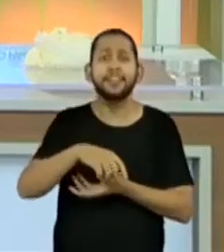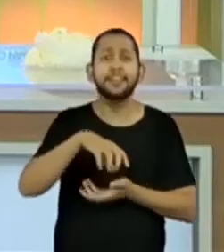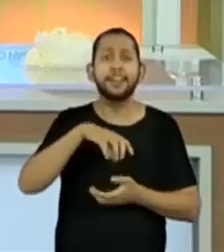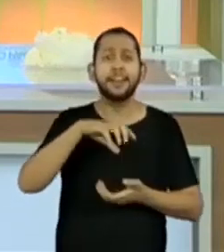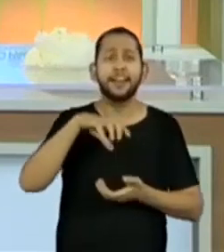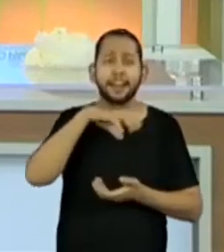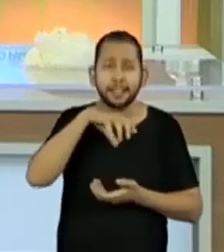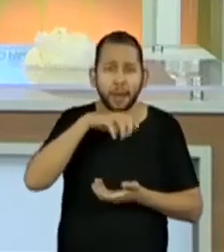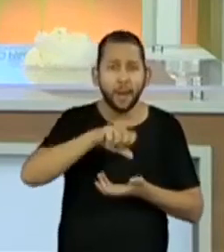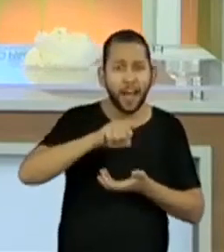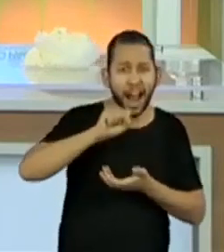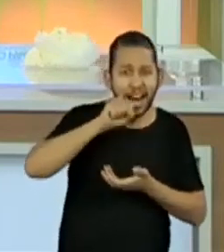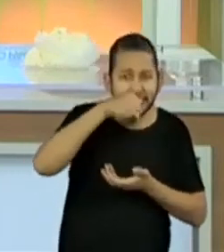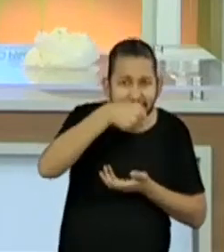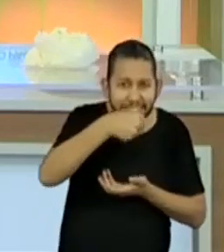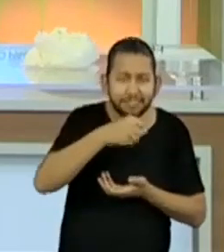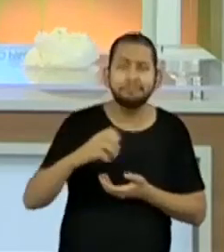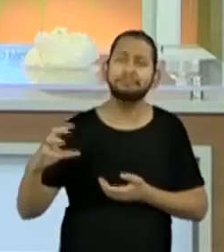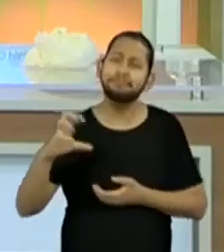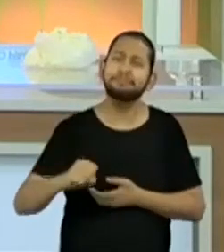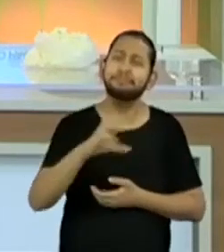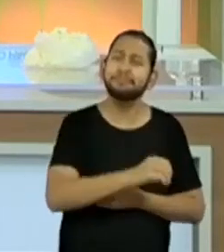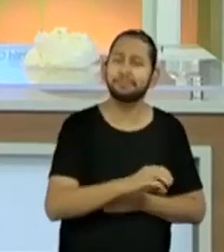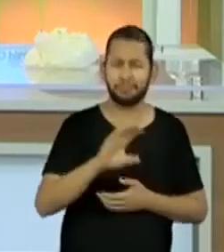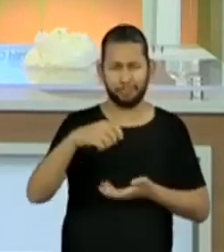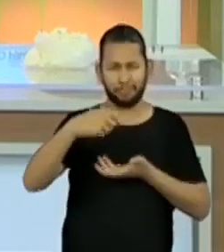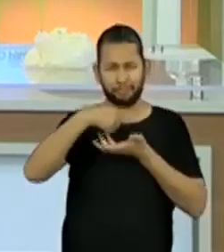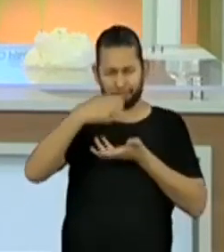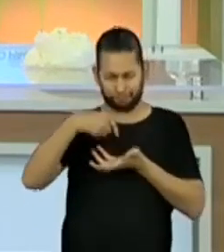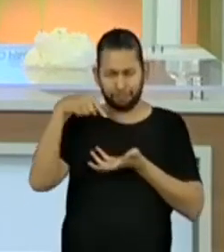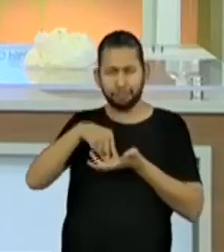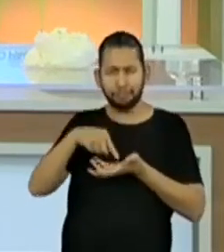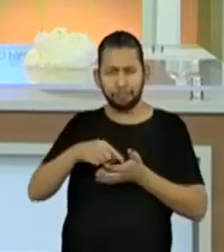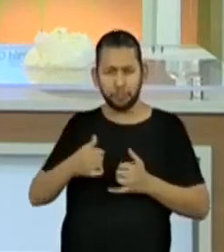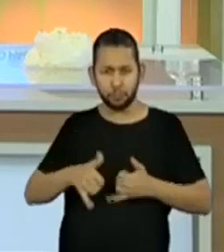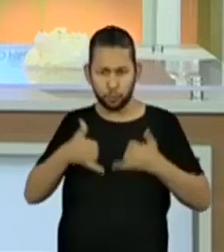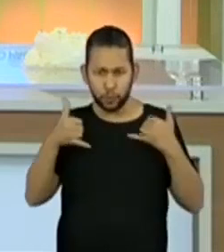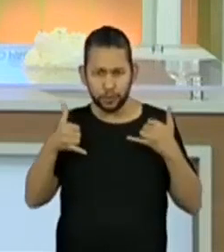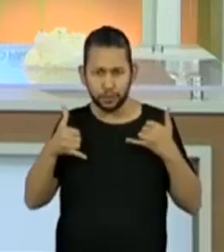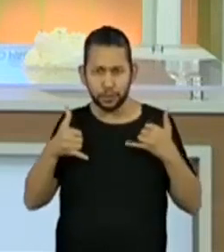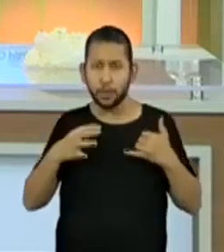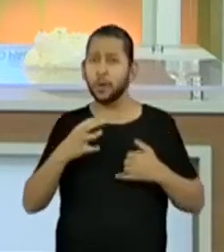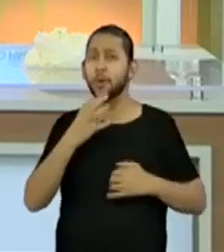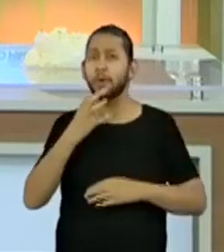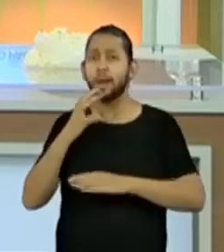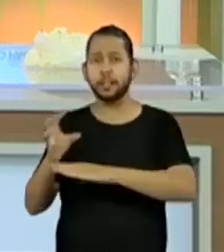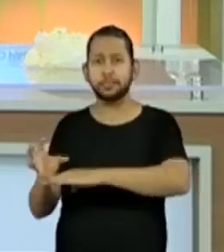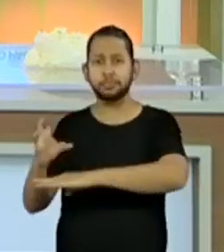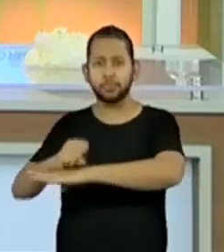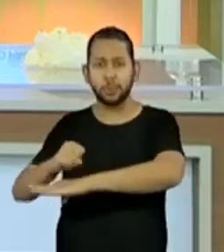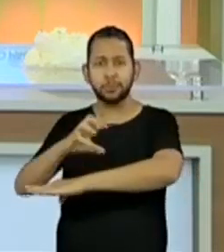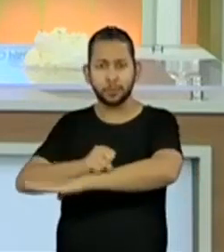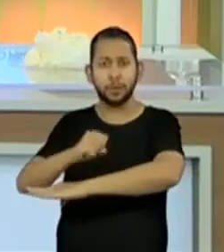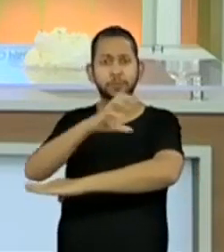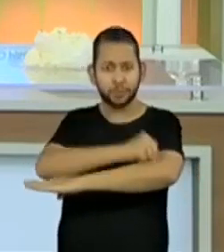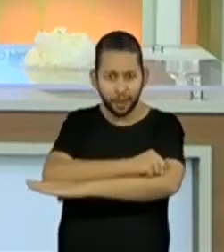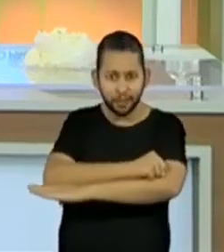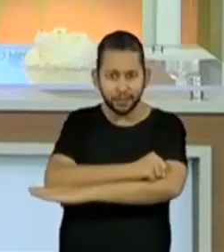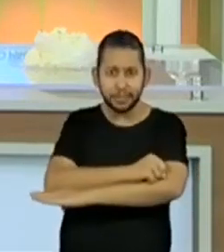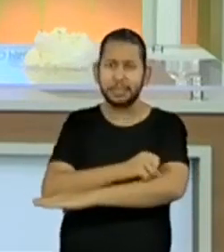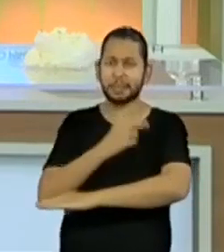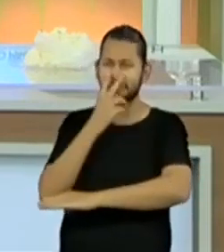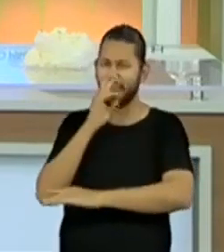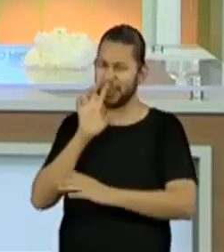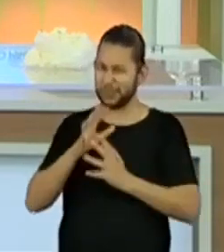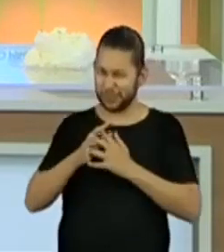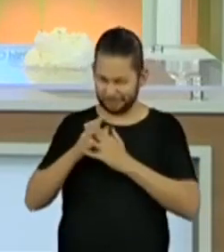energia têm a ver? Ora, vocês já ouviram falar em cadeia alimentar? Puxa, também parece